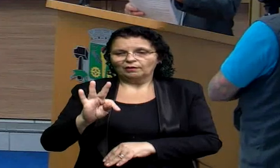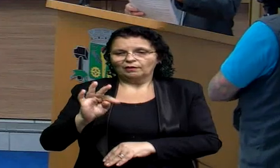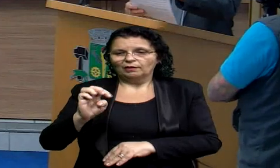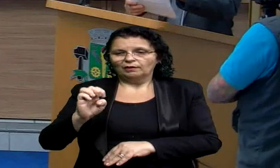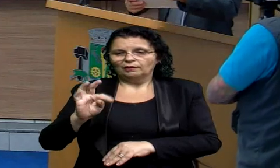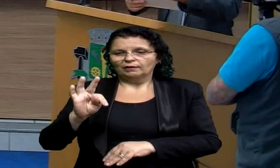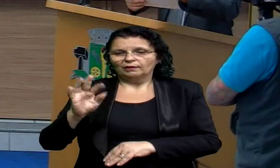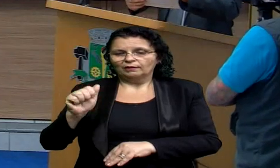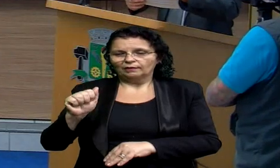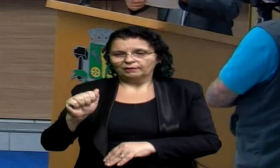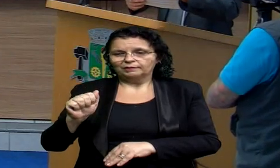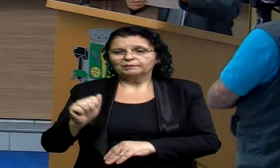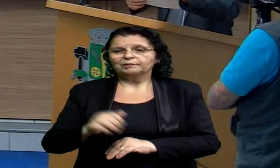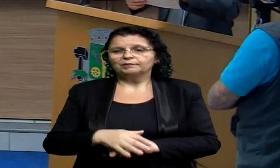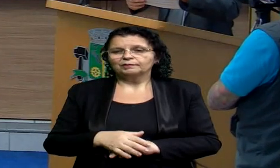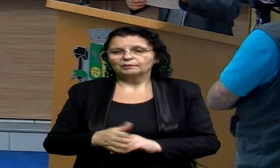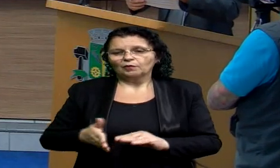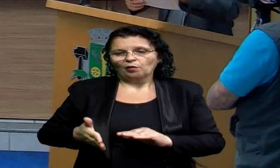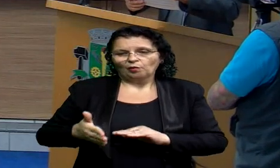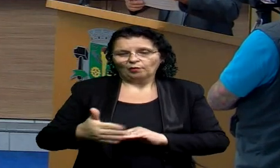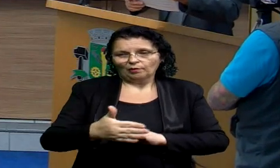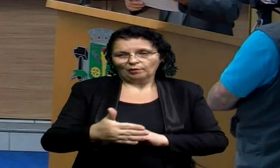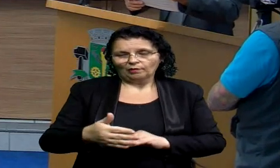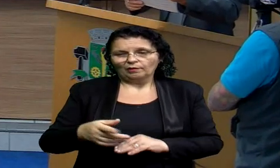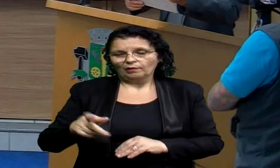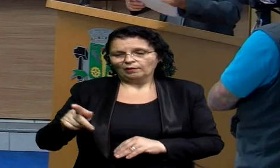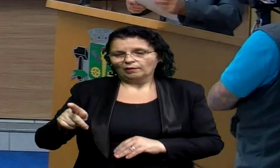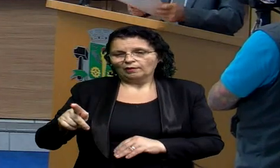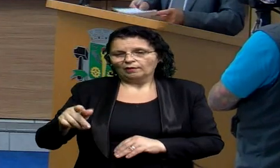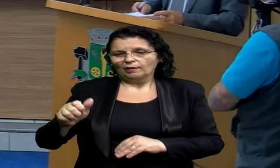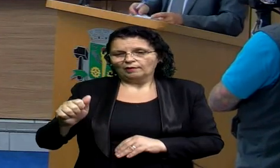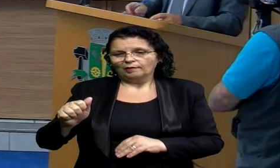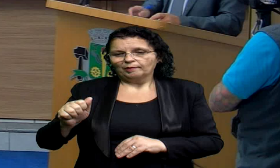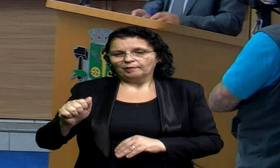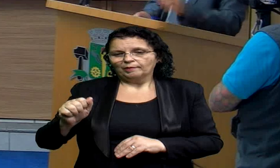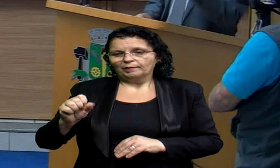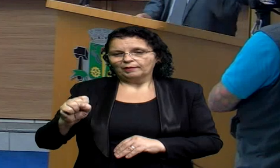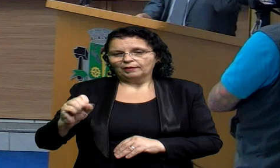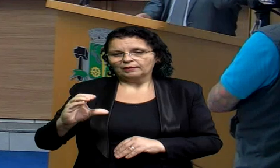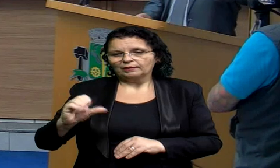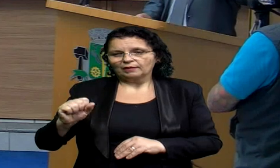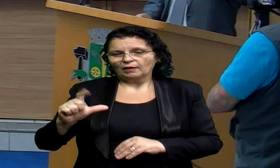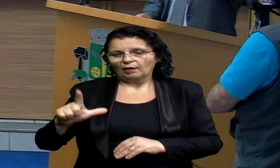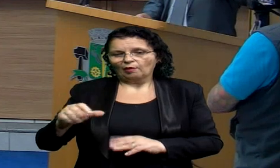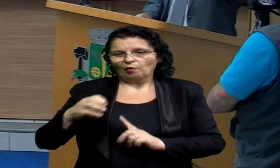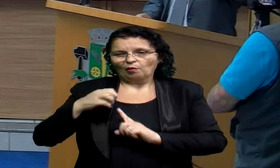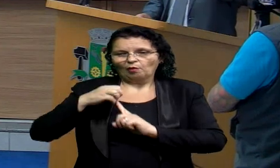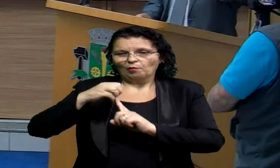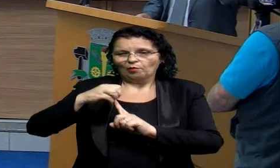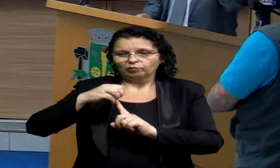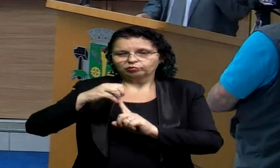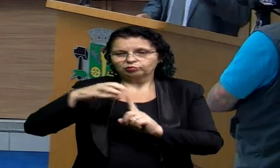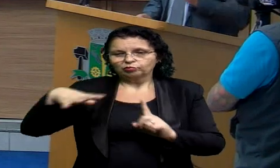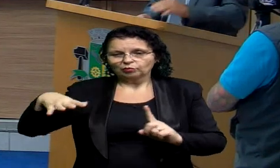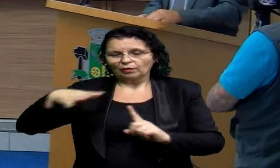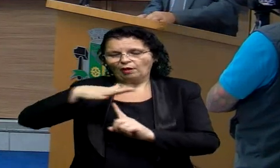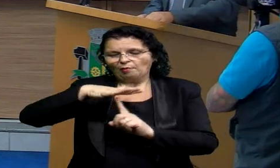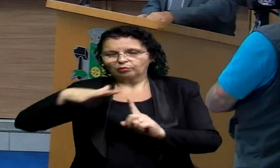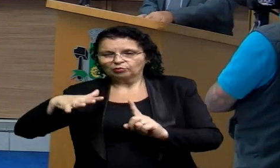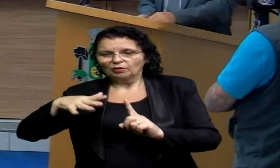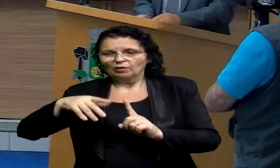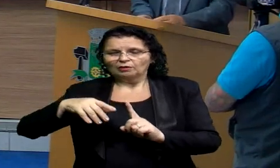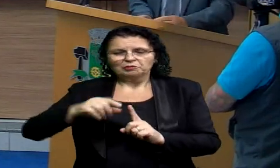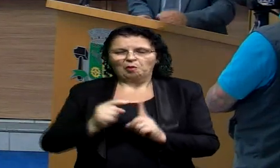com a Rua Pascoal raner Maile nós temos lá um ponto de ônibus descoberto na qual traz